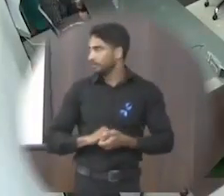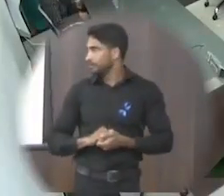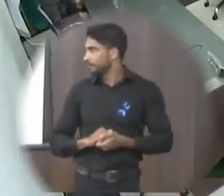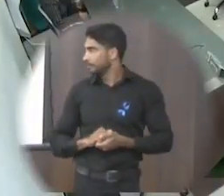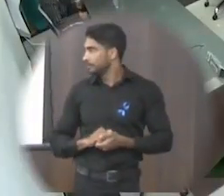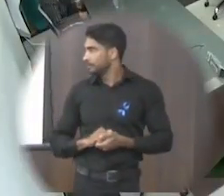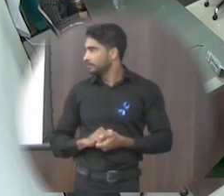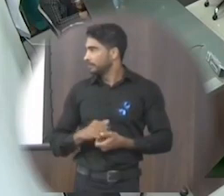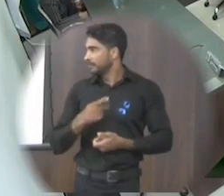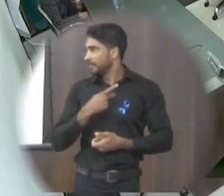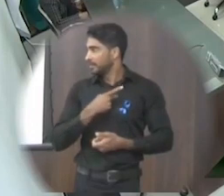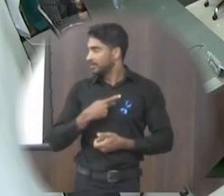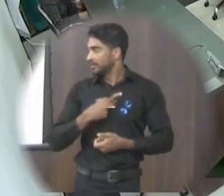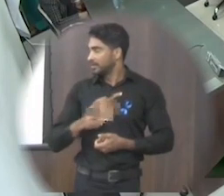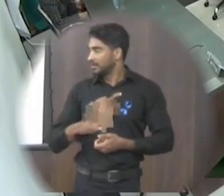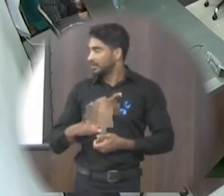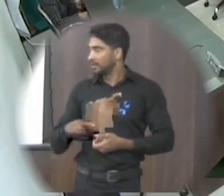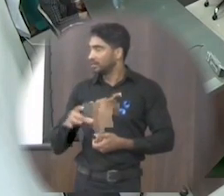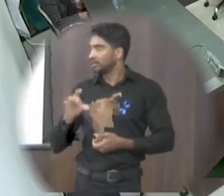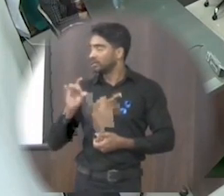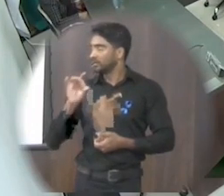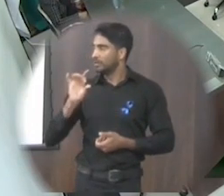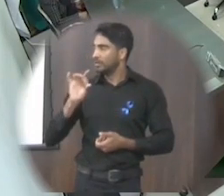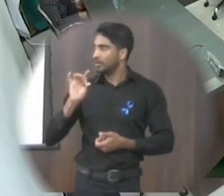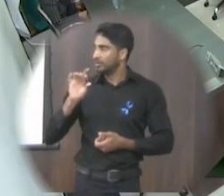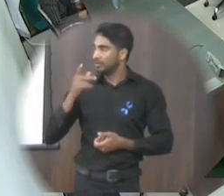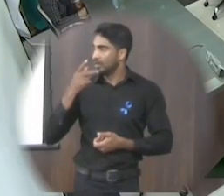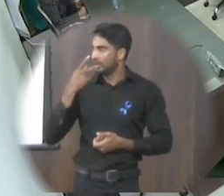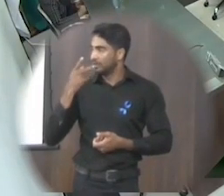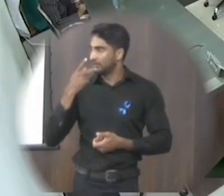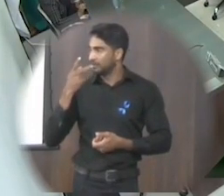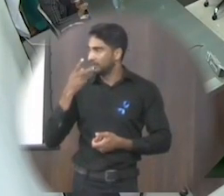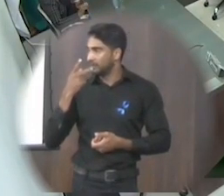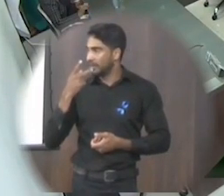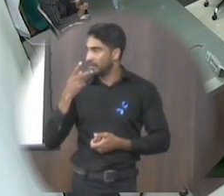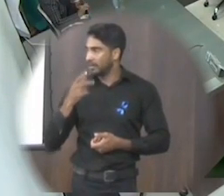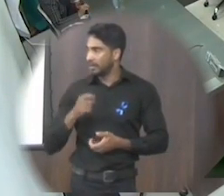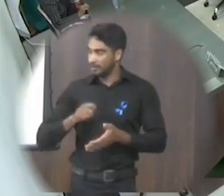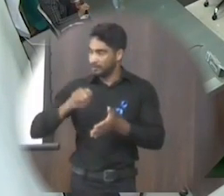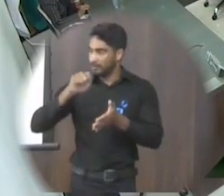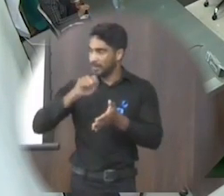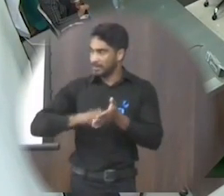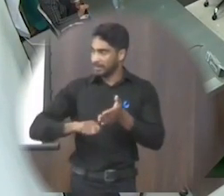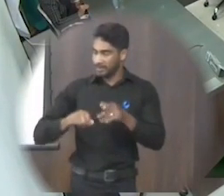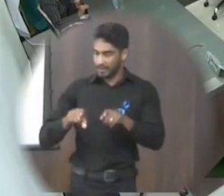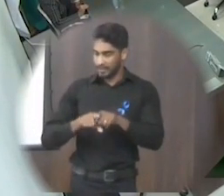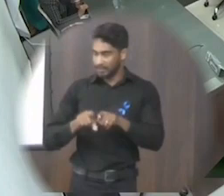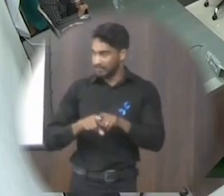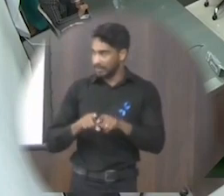Senhor presidente, eu só quero endossar as palavras e eu pedir para assinar.